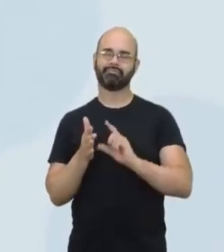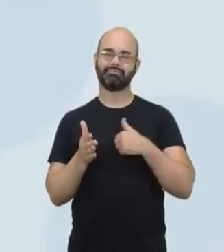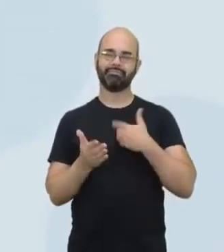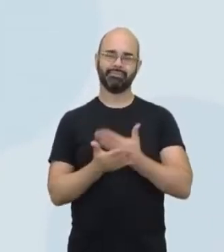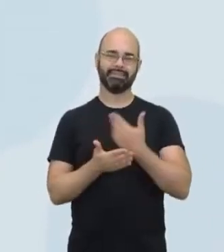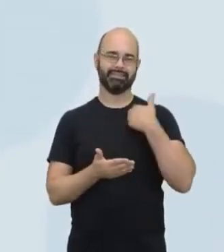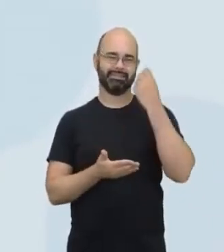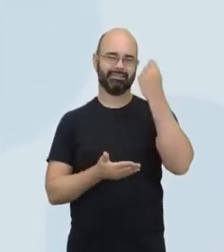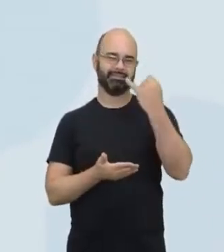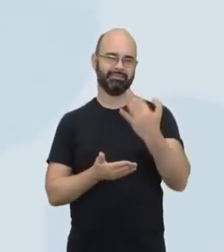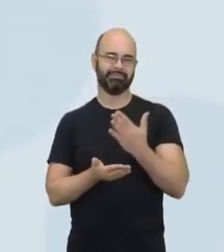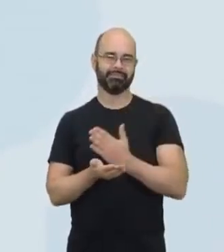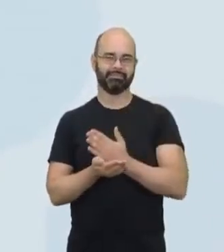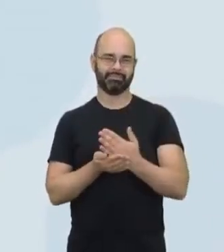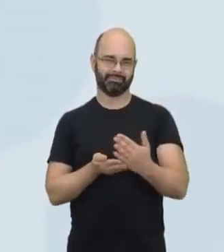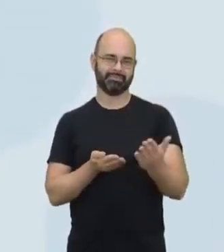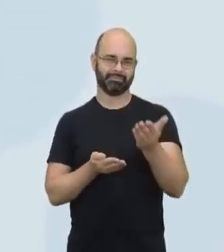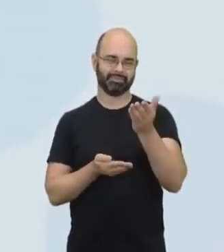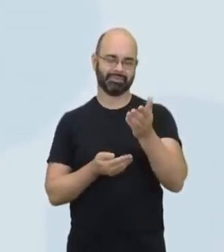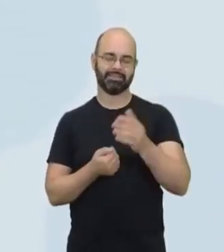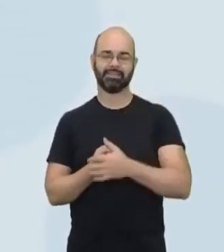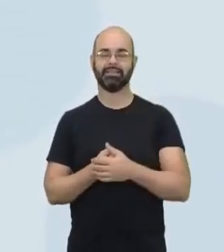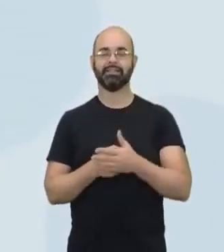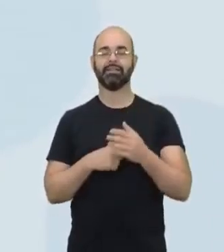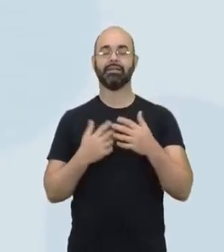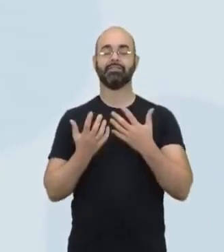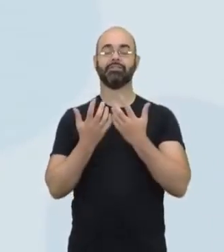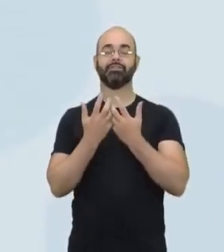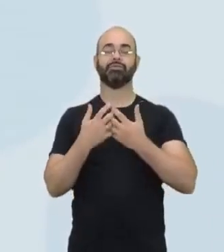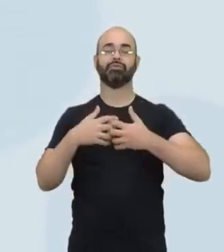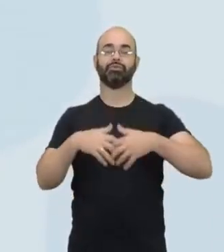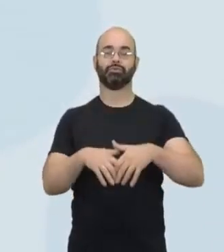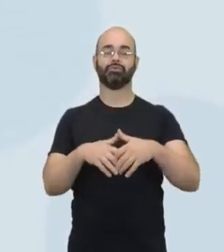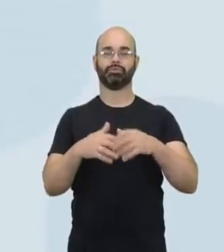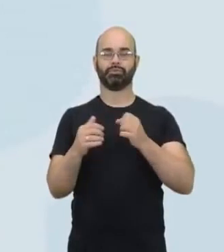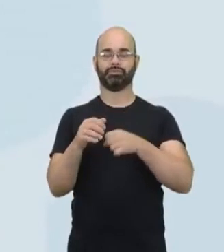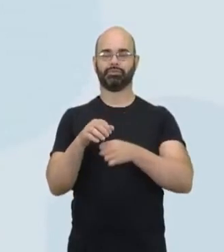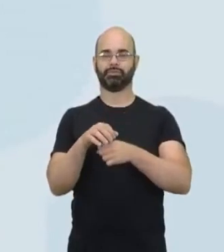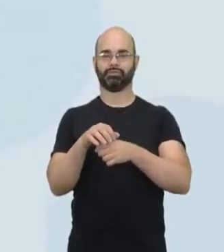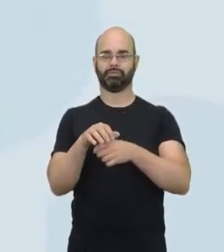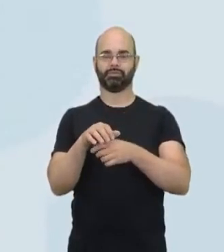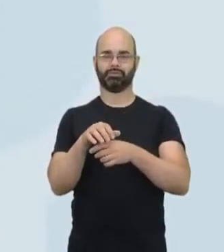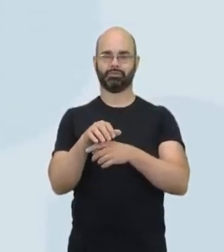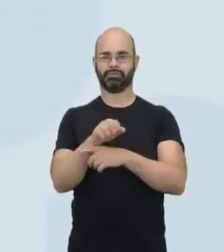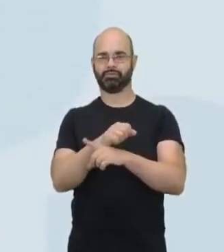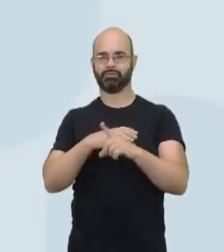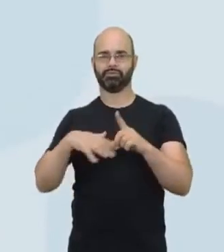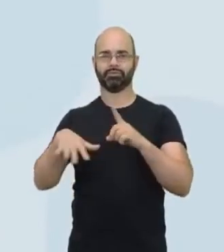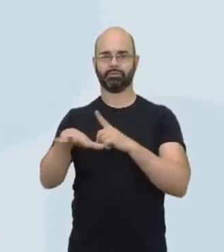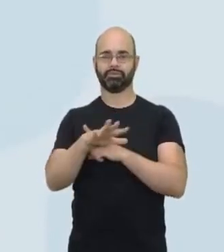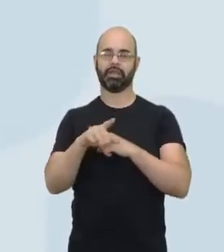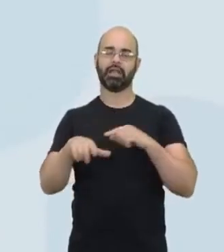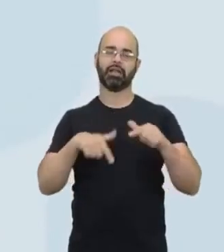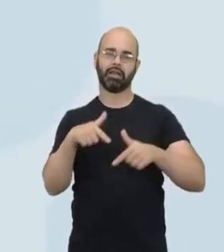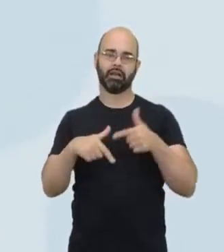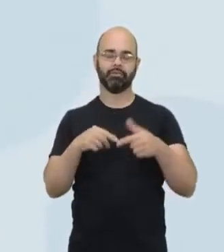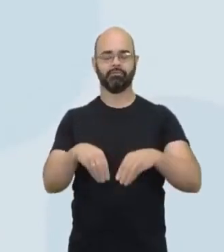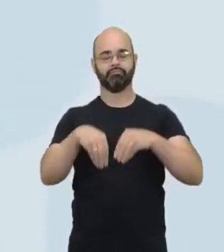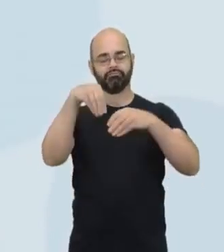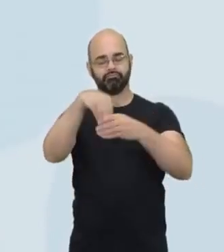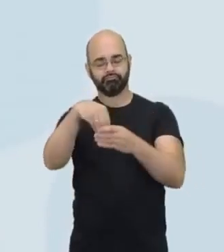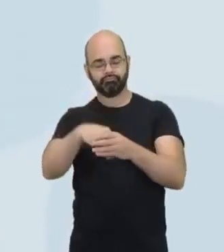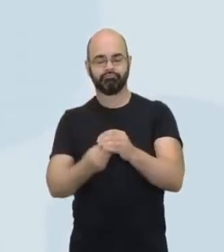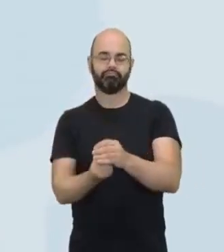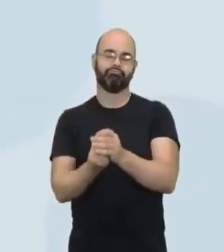aula, os servos, eles são a estrutura, né, da sociedade. Eles trabalham para todo mundo, né? São eles que plantam, são eles